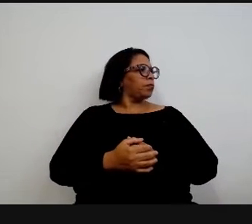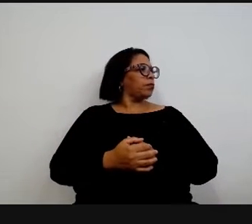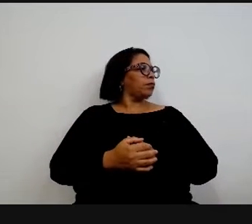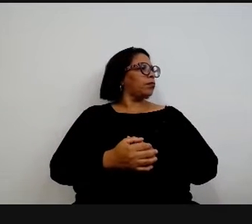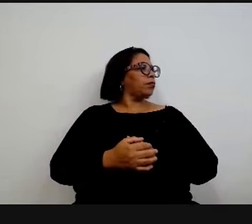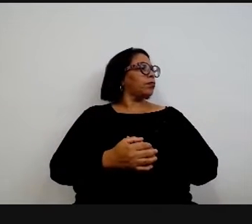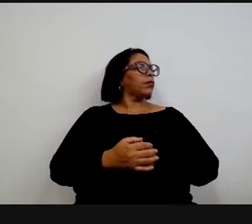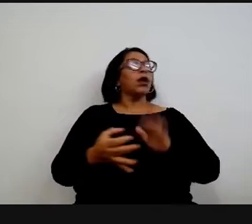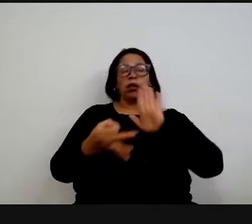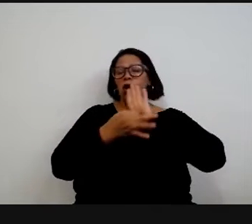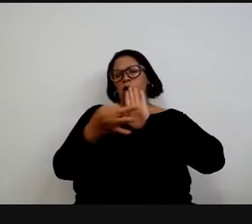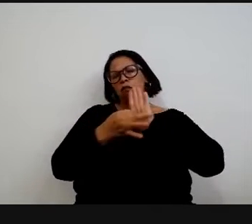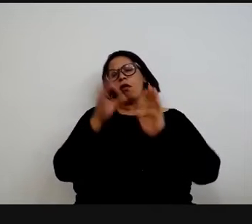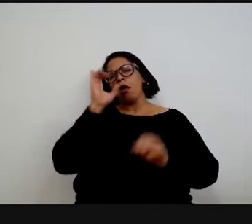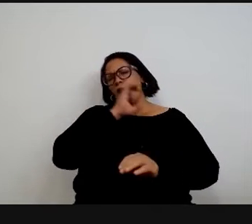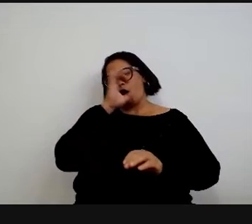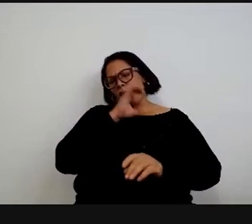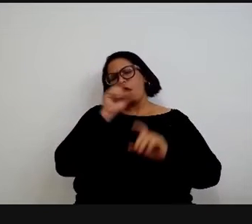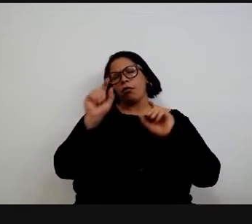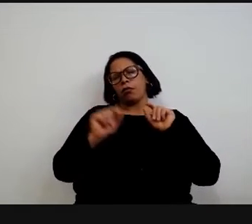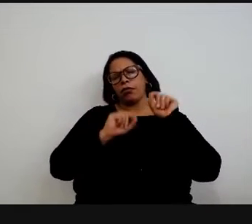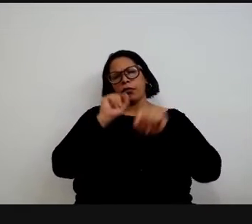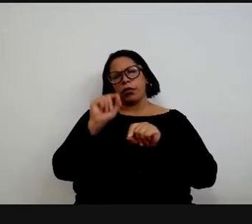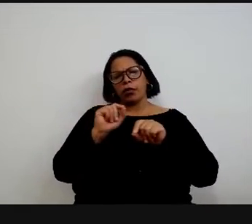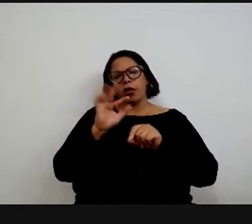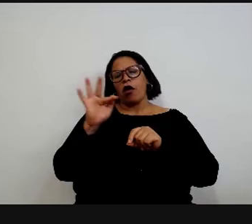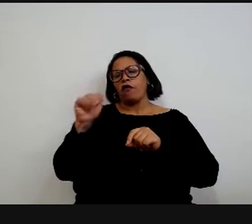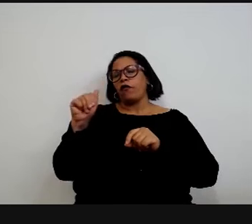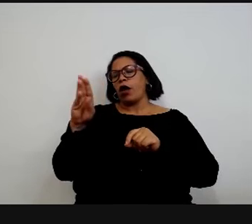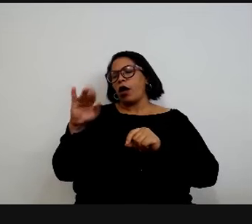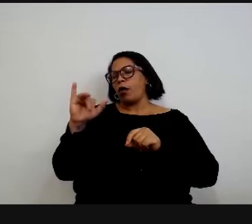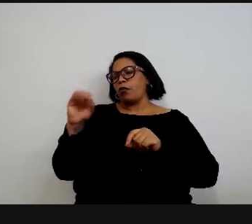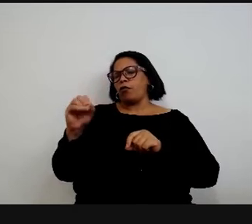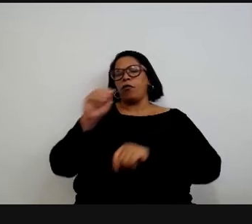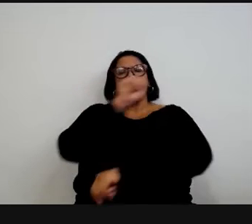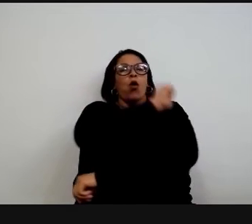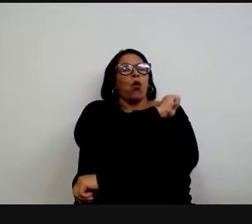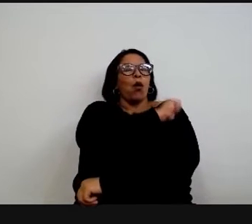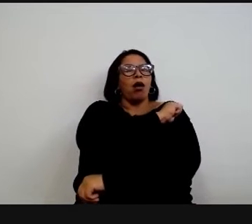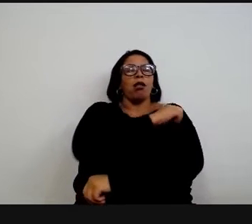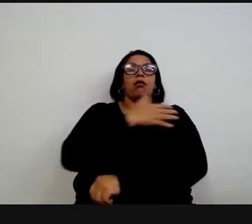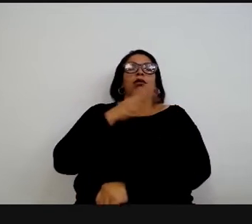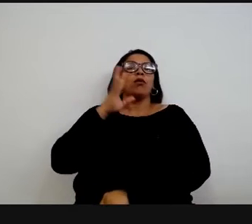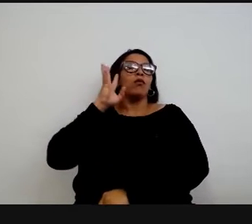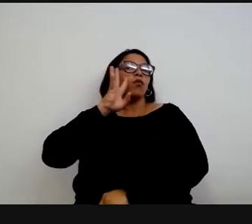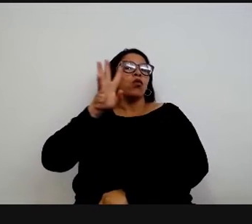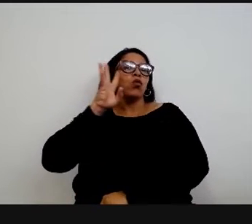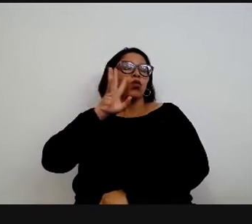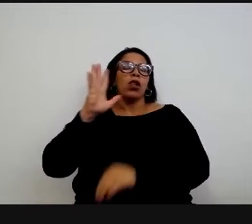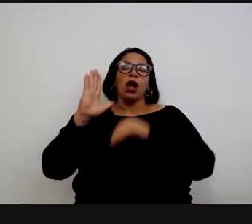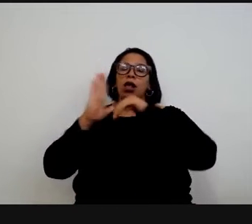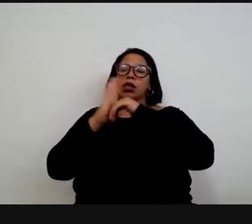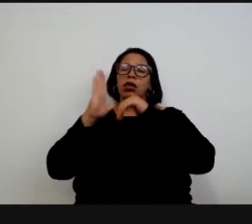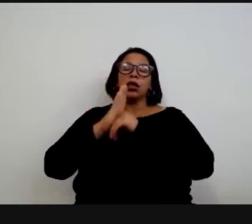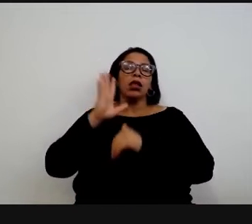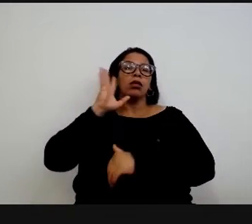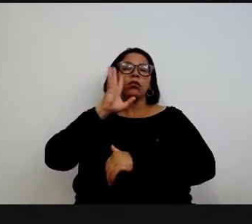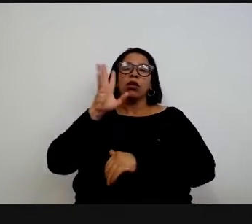Fazer um comentário rápido. Sim. Fábio foi meu aluno, uma figura muito querida no Senado todo.